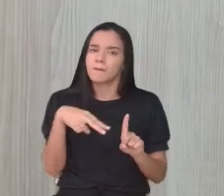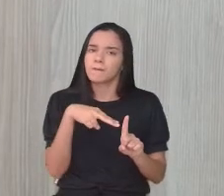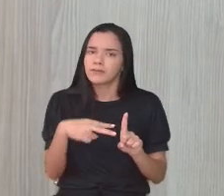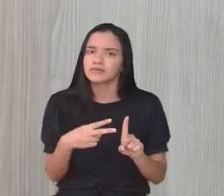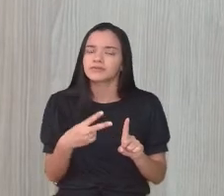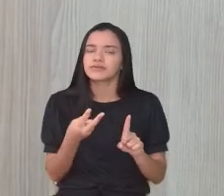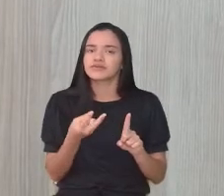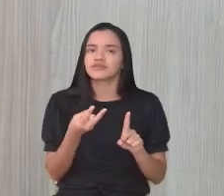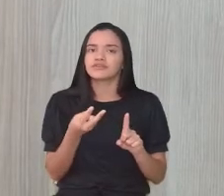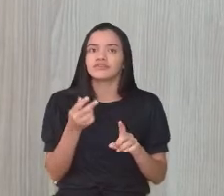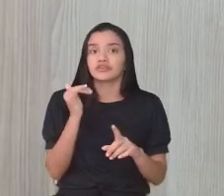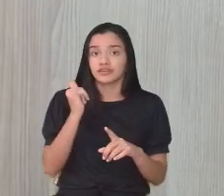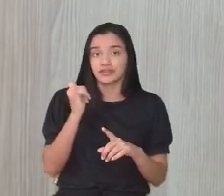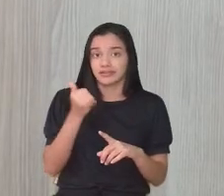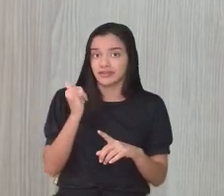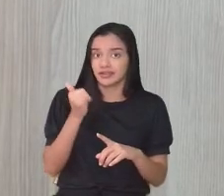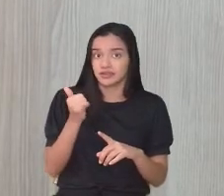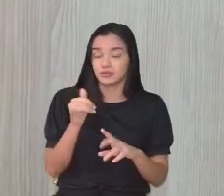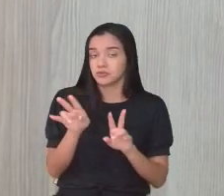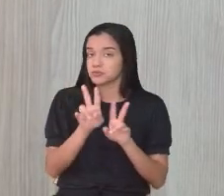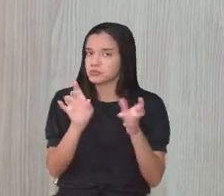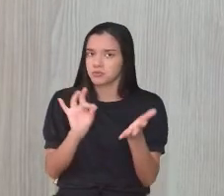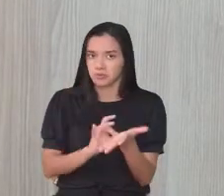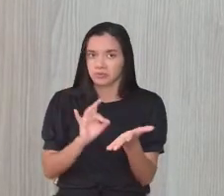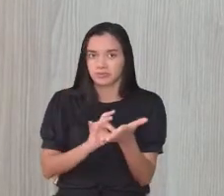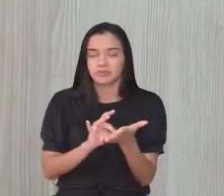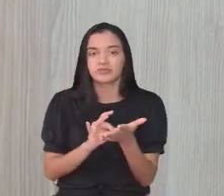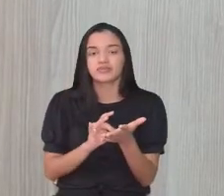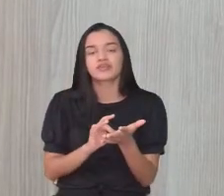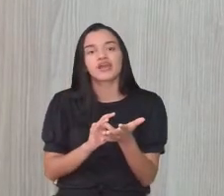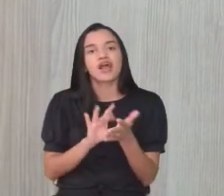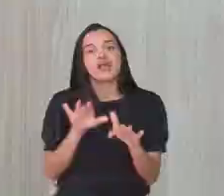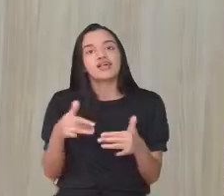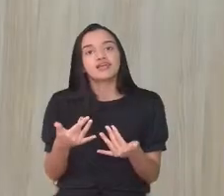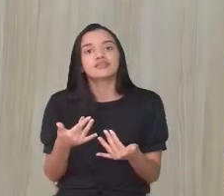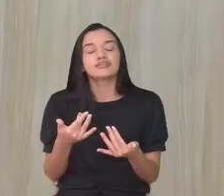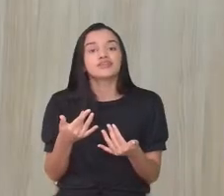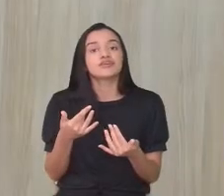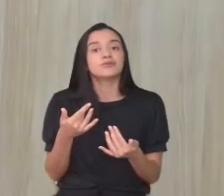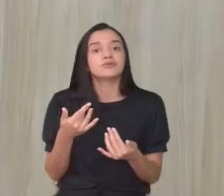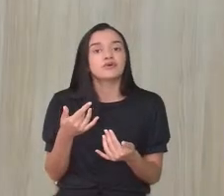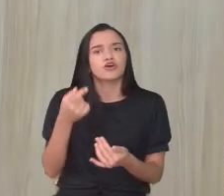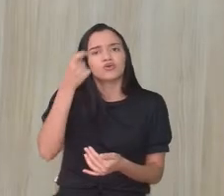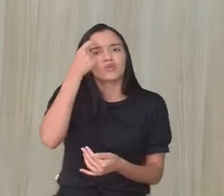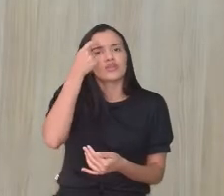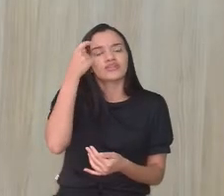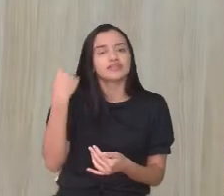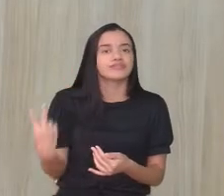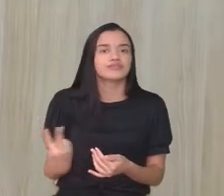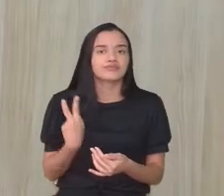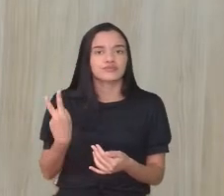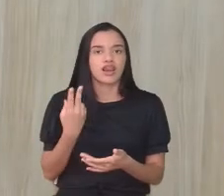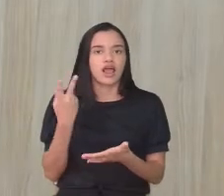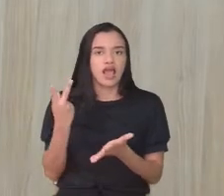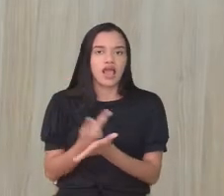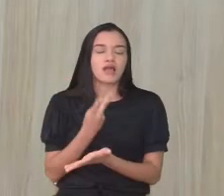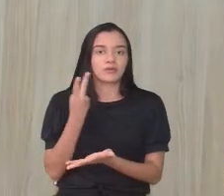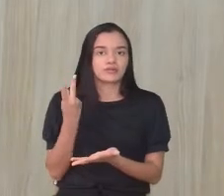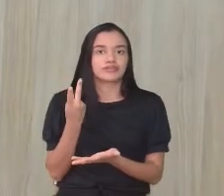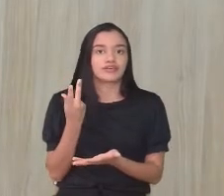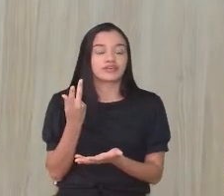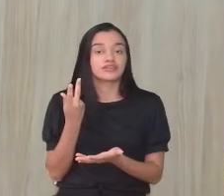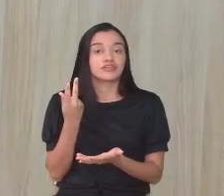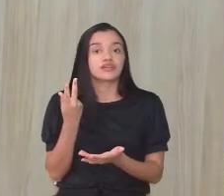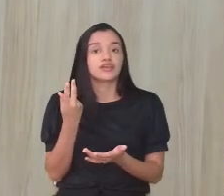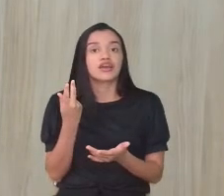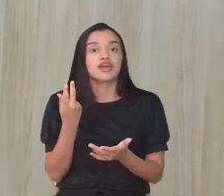personagem narrador sobre o fato ali. Isso. E esse juízo de valor acontece não apenas do narrador com relação à narrativa, mas também do